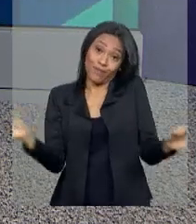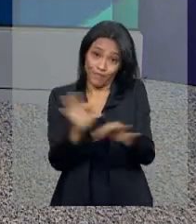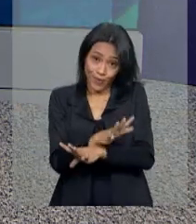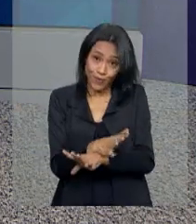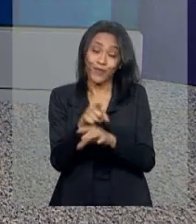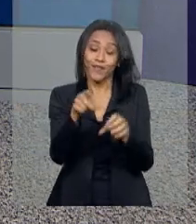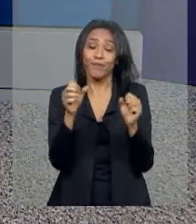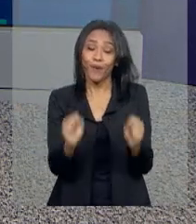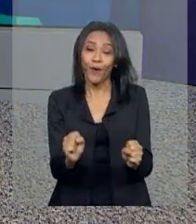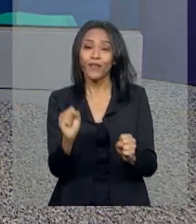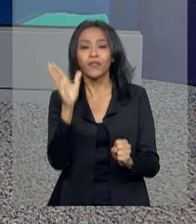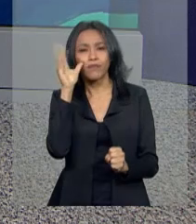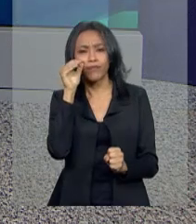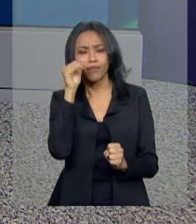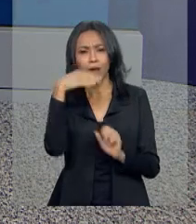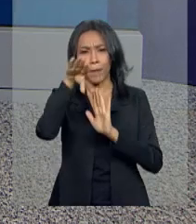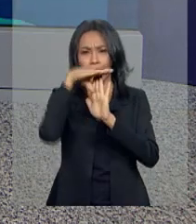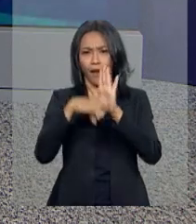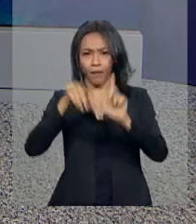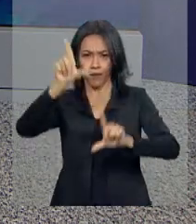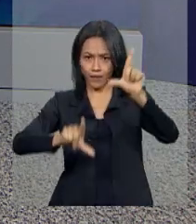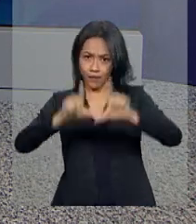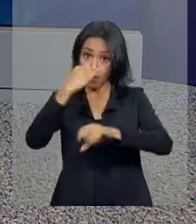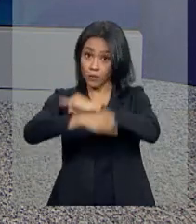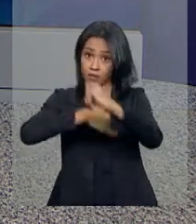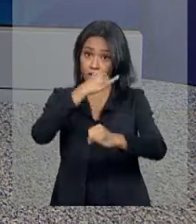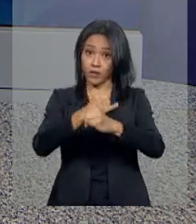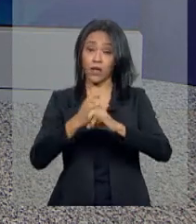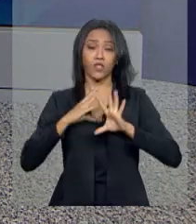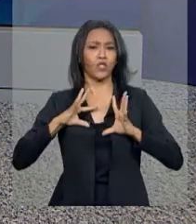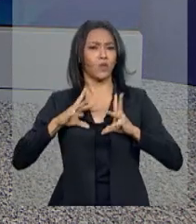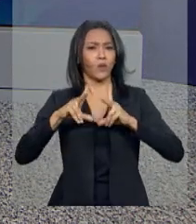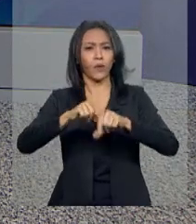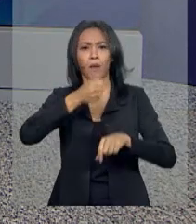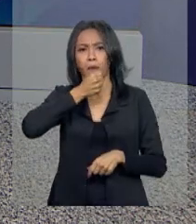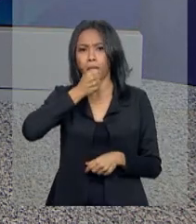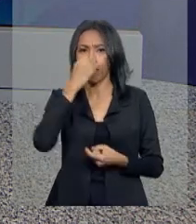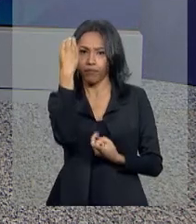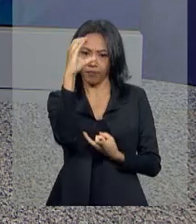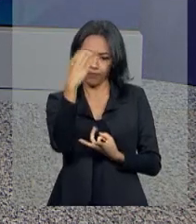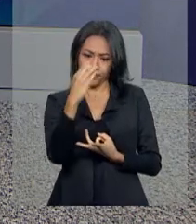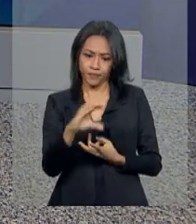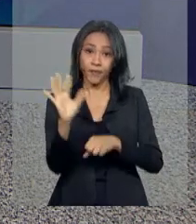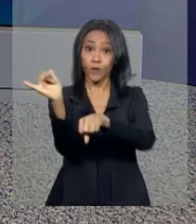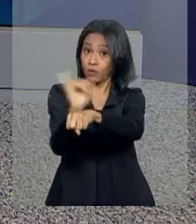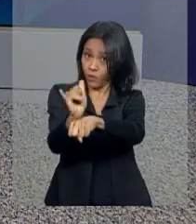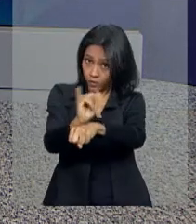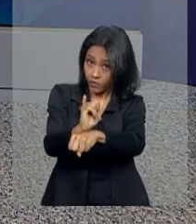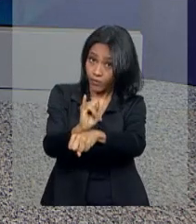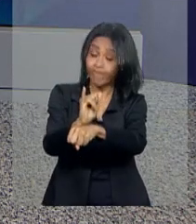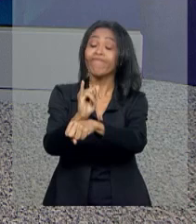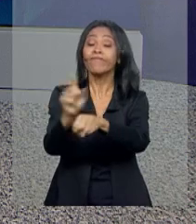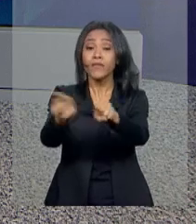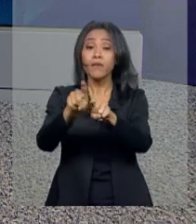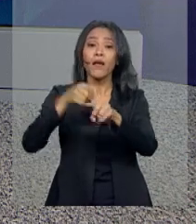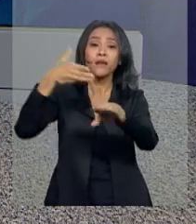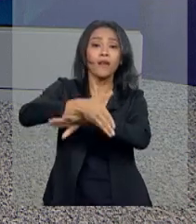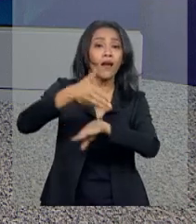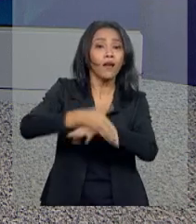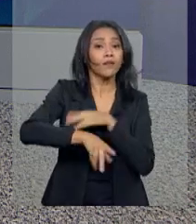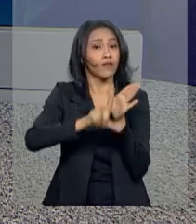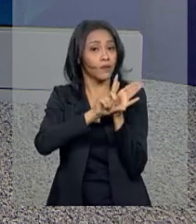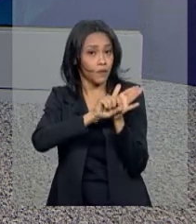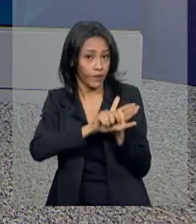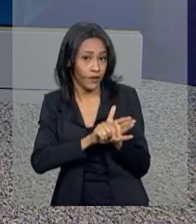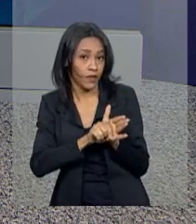acompanha a nossa programação ao vivo pelo site da NBR e todas as reportagens estão em nosso canal no YouTube. Acesse também o nosso perfil no